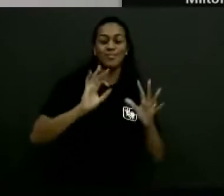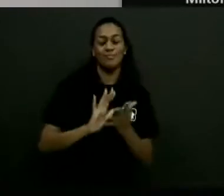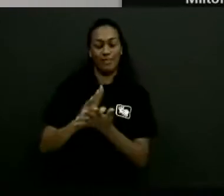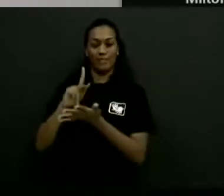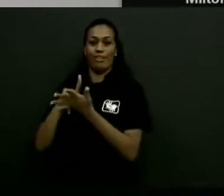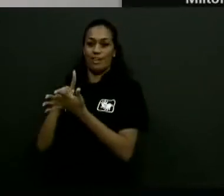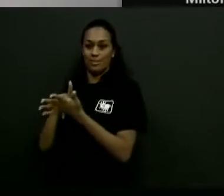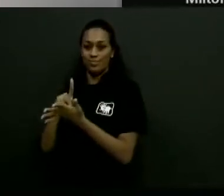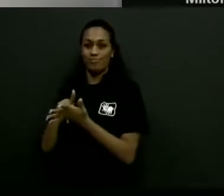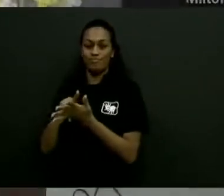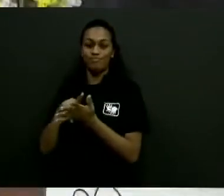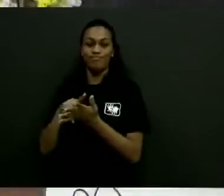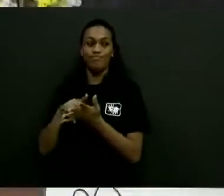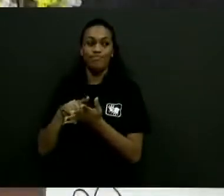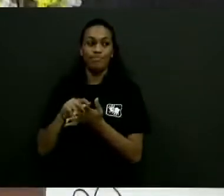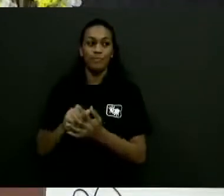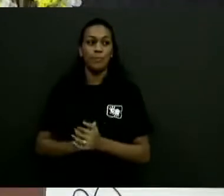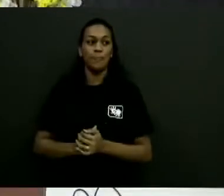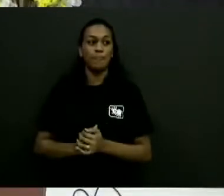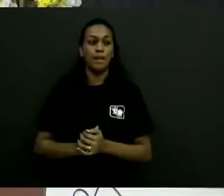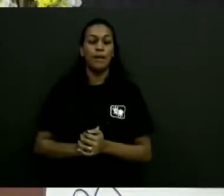É verdade. Eu quero dizer que